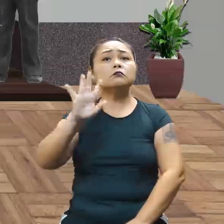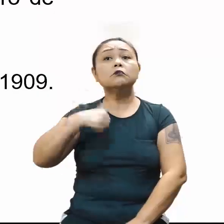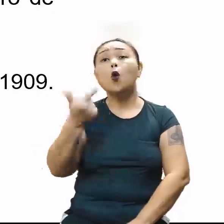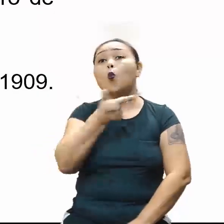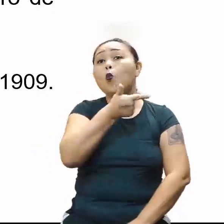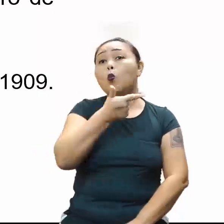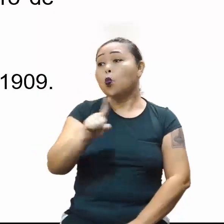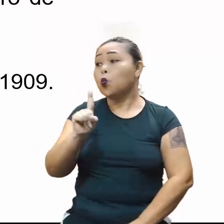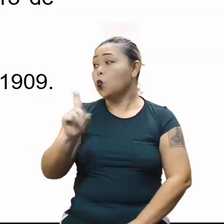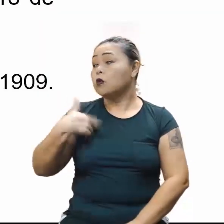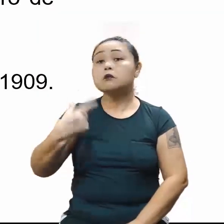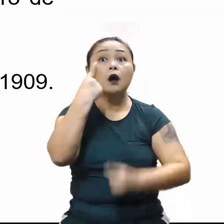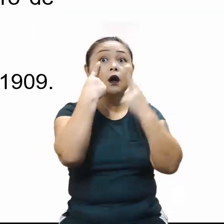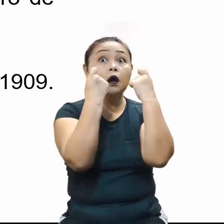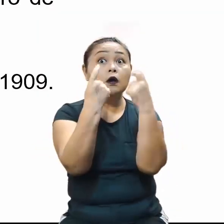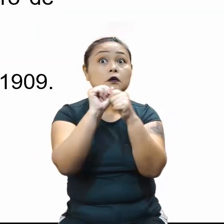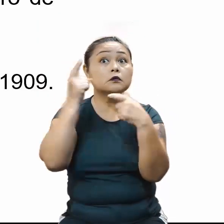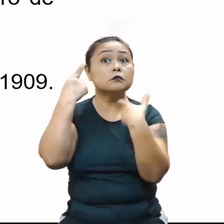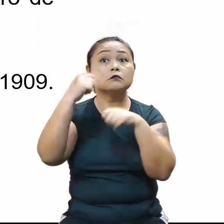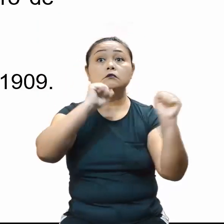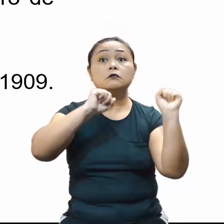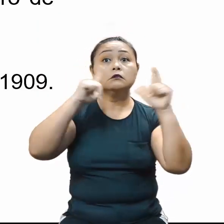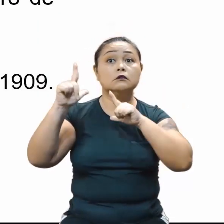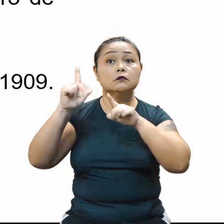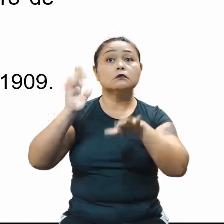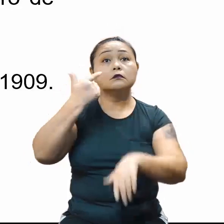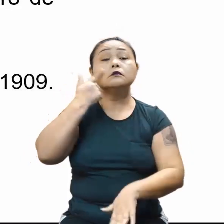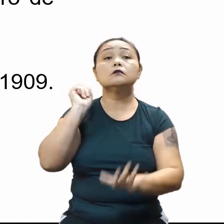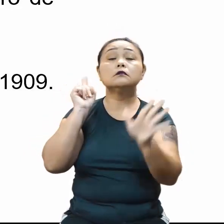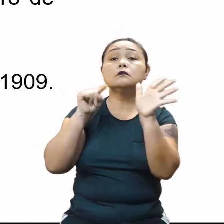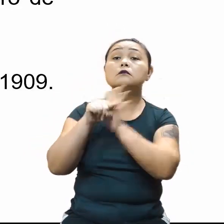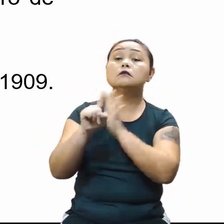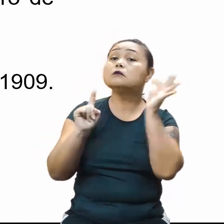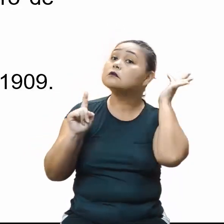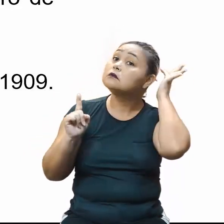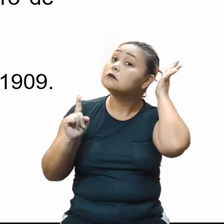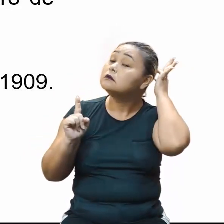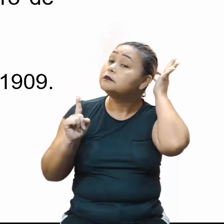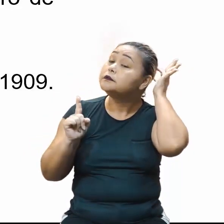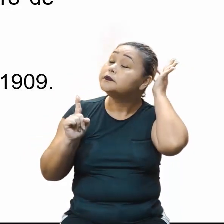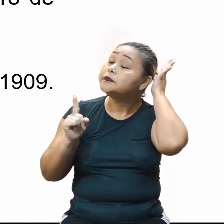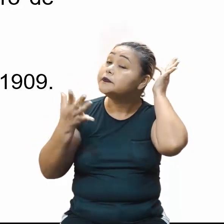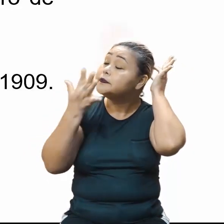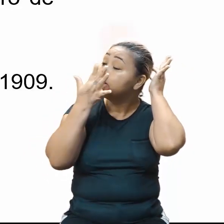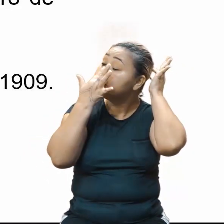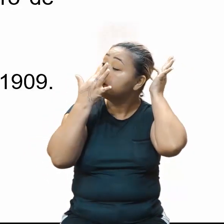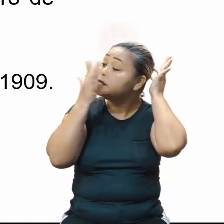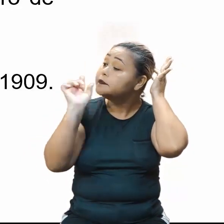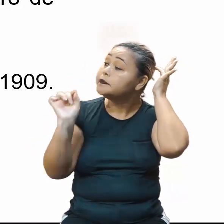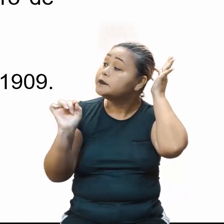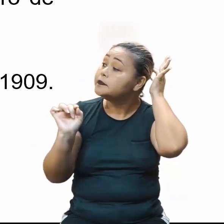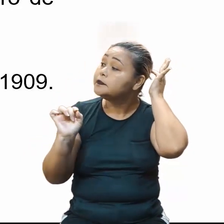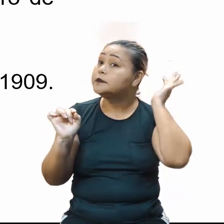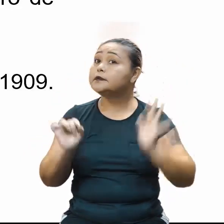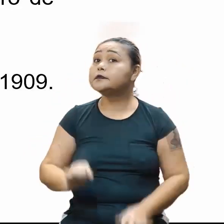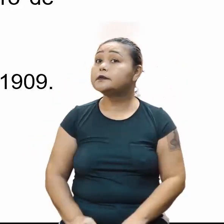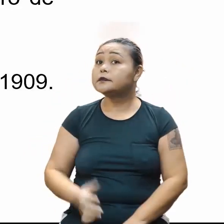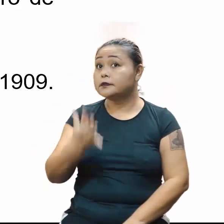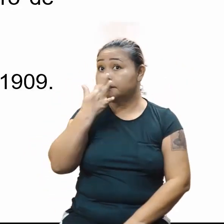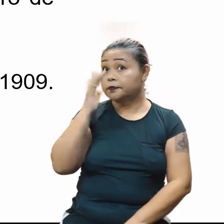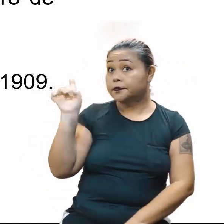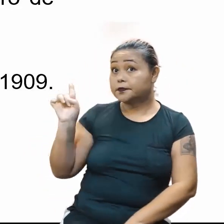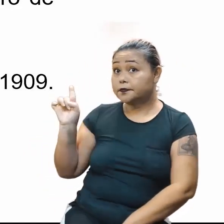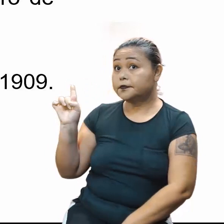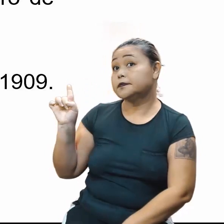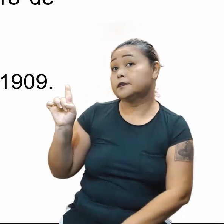Outra questão de curiosidade, olha na tela para vocês aí, outra questão de curiosidade aí que nós vamos observar é que a